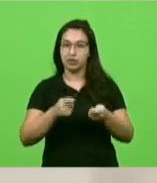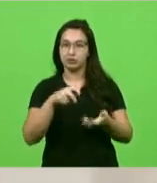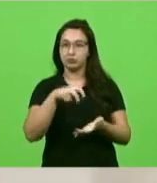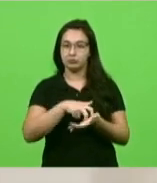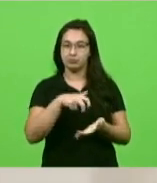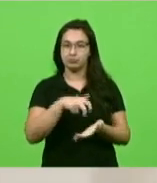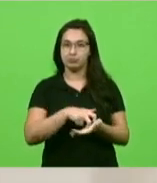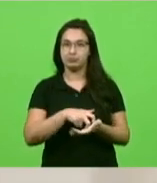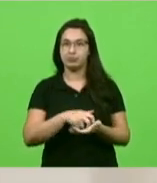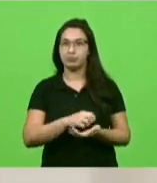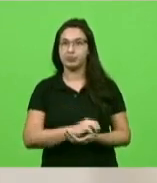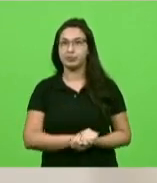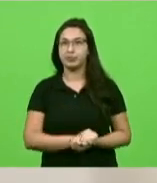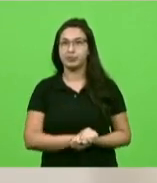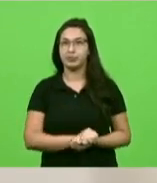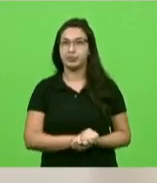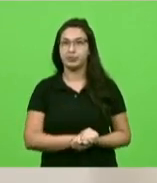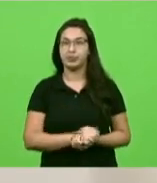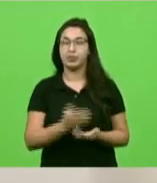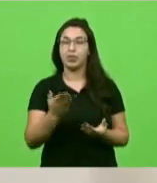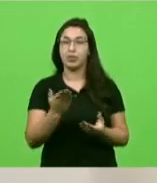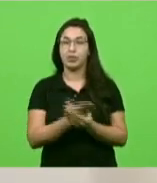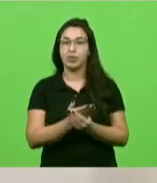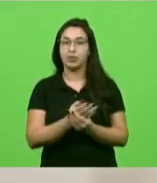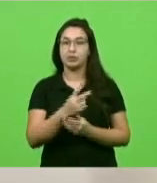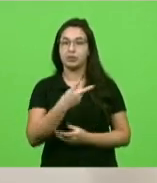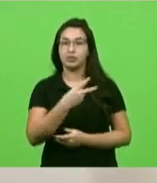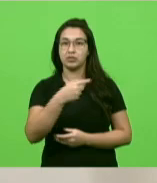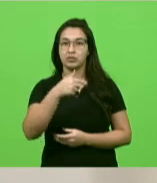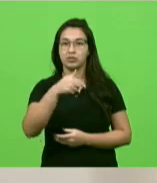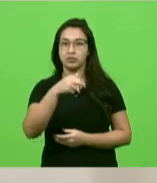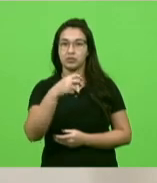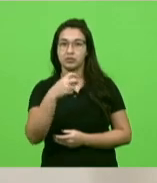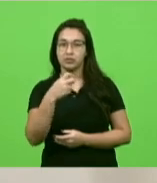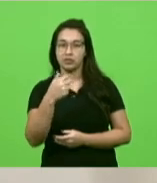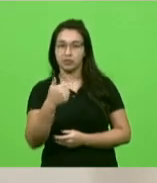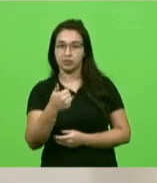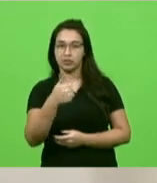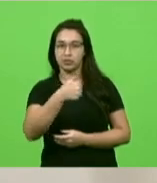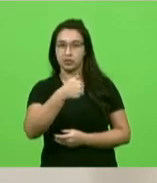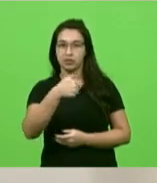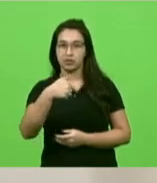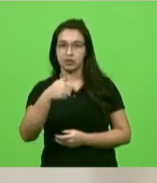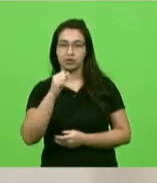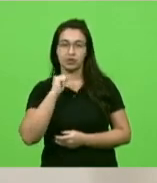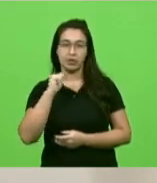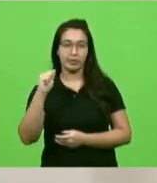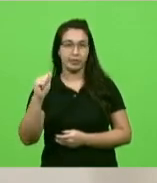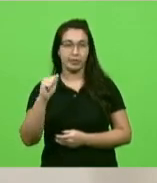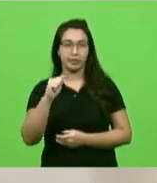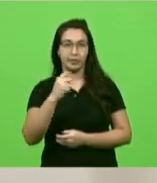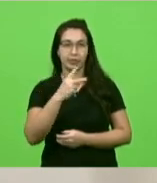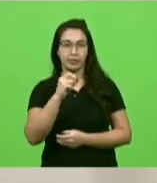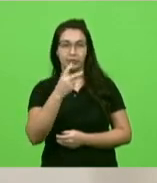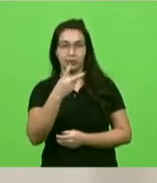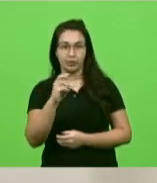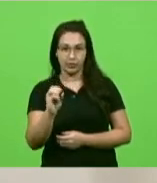disciplinares. Instauração do processo 231, de 17 de abril de 2020, para a